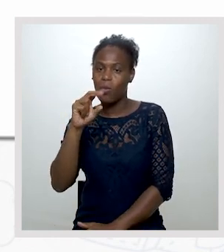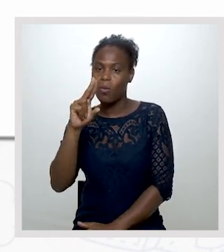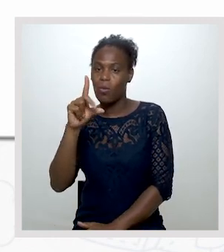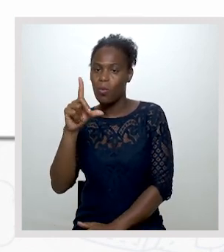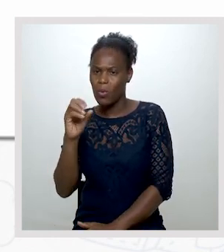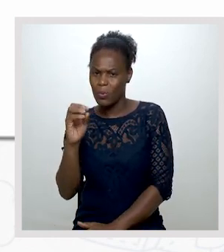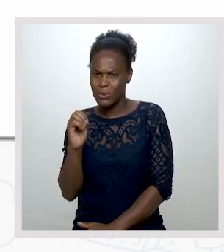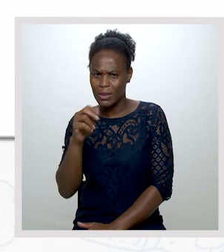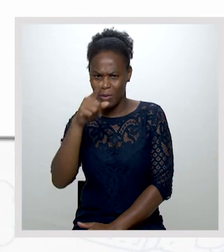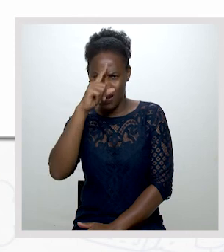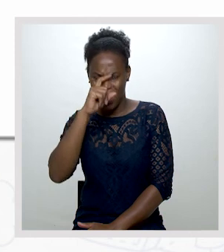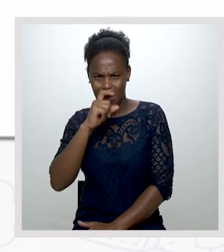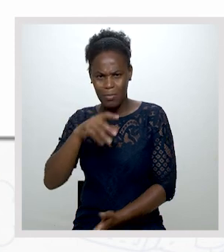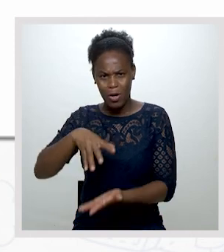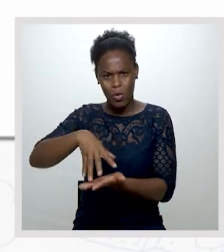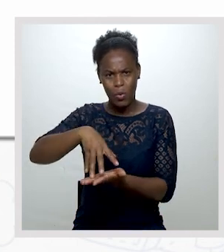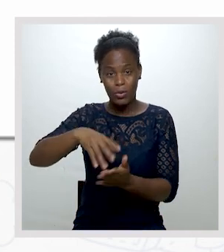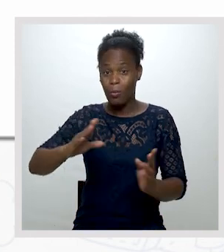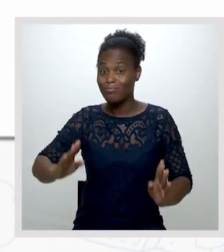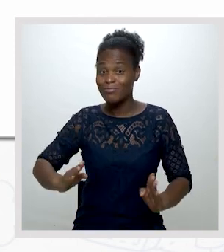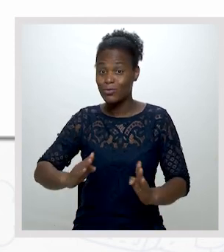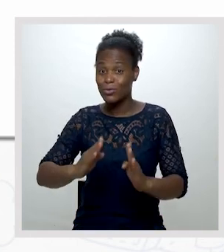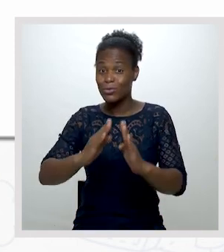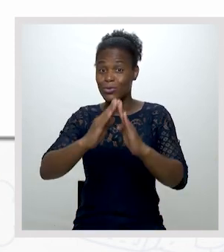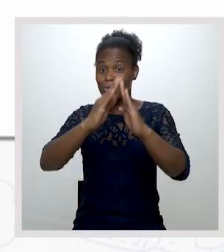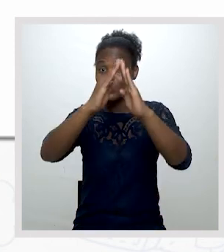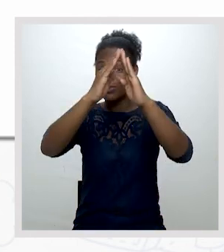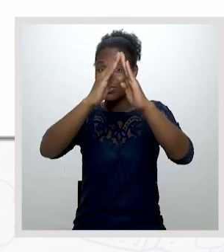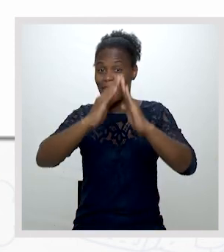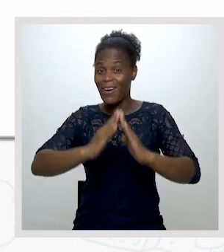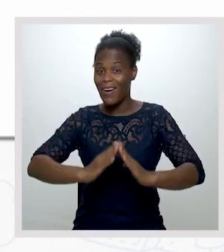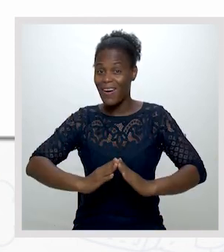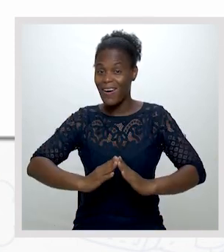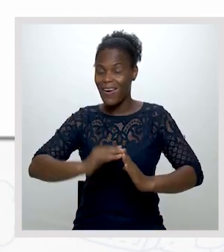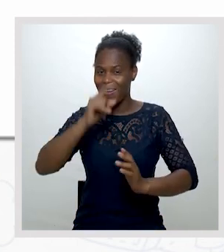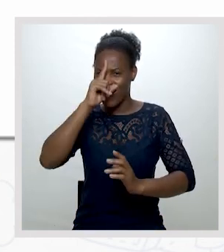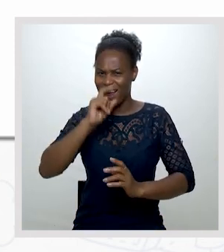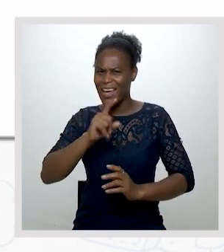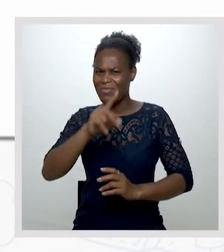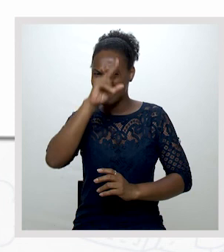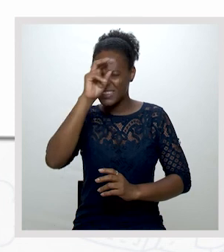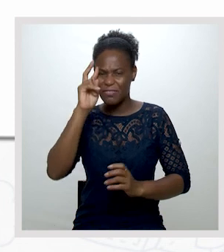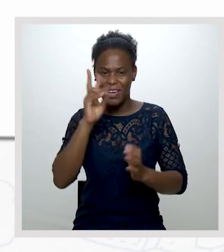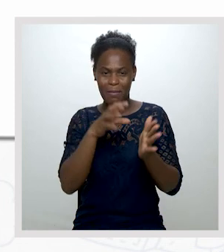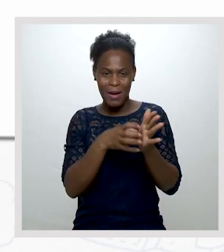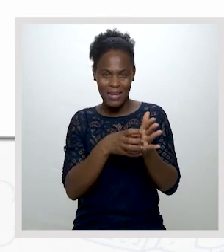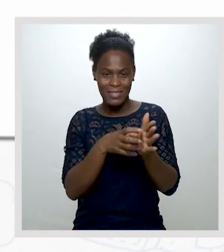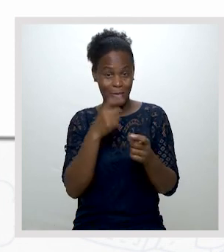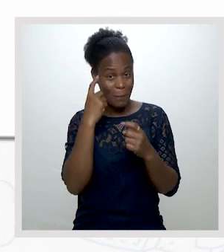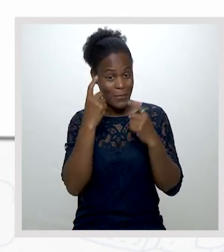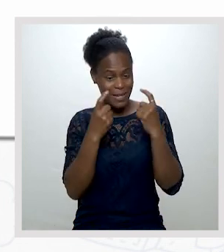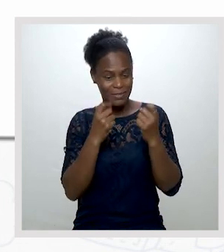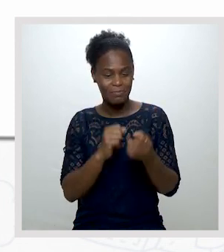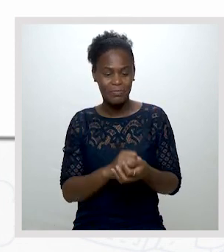a lembrar da pirâmide do Egito que vimos na imagem? Então pensem.